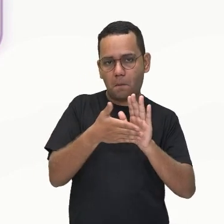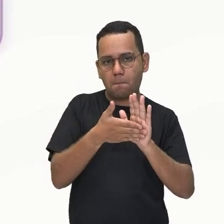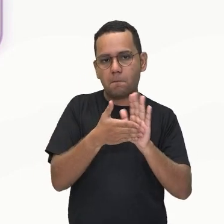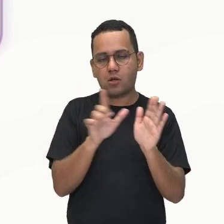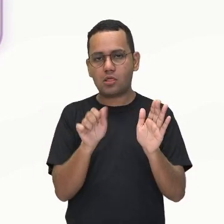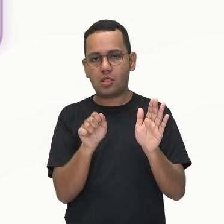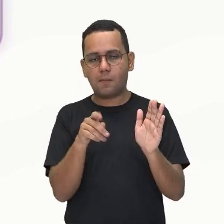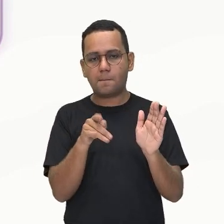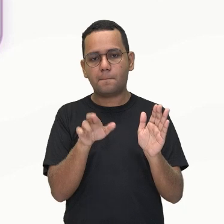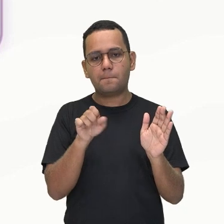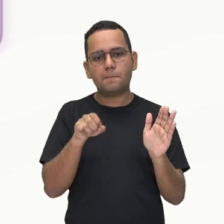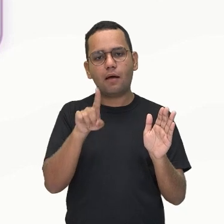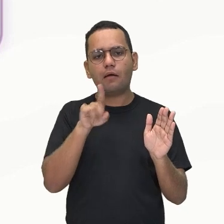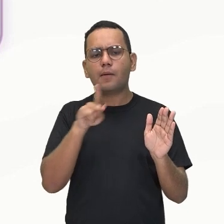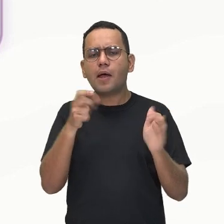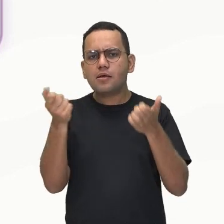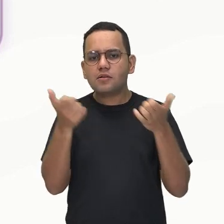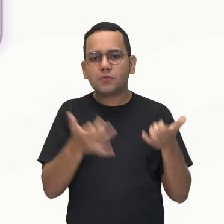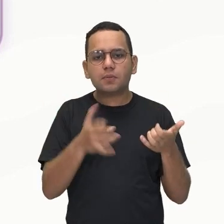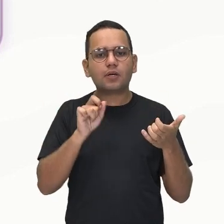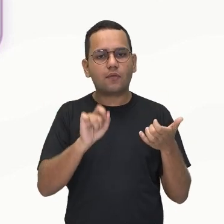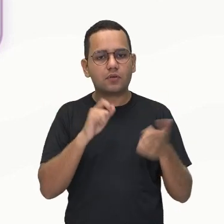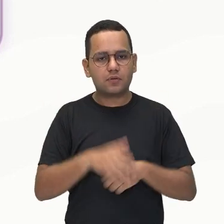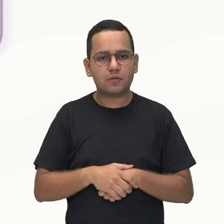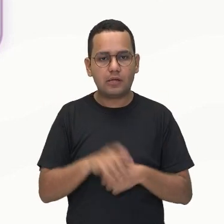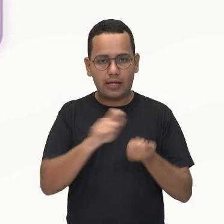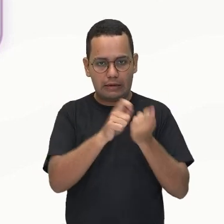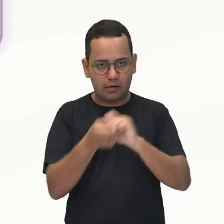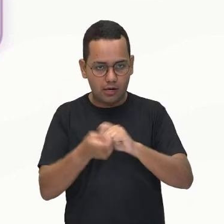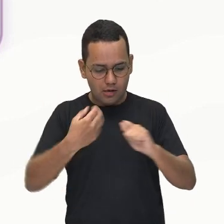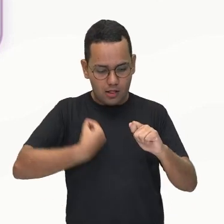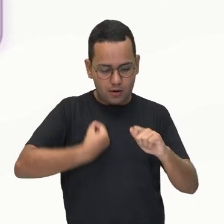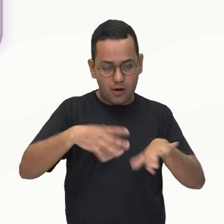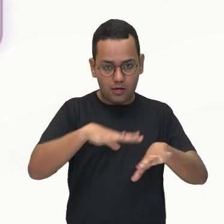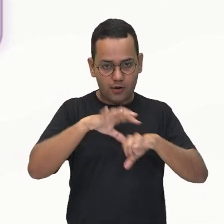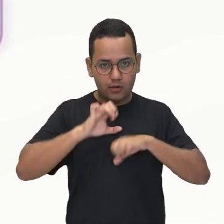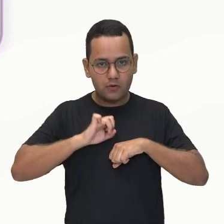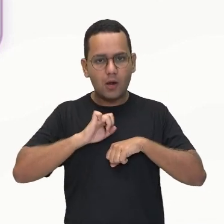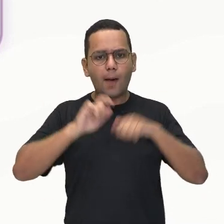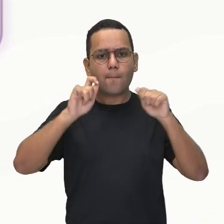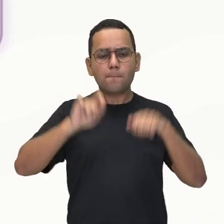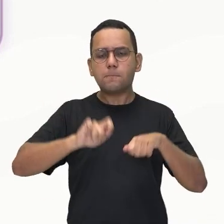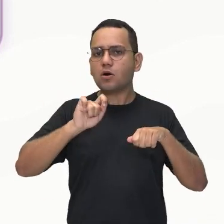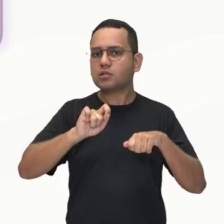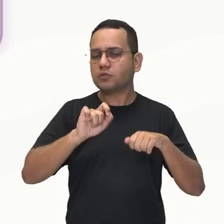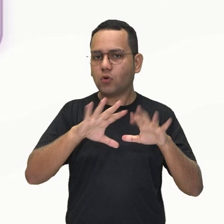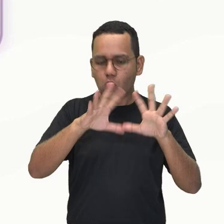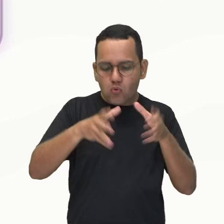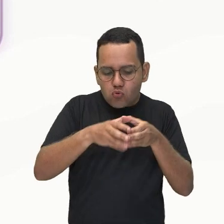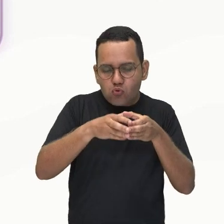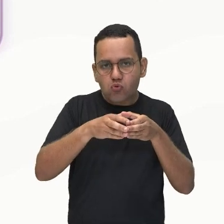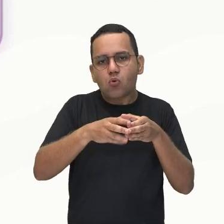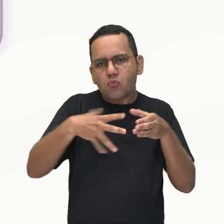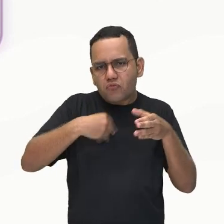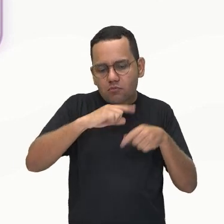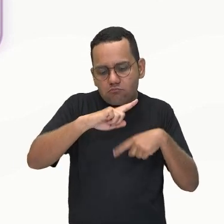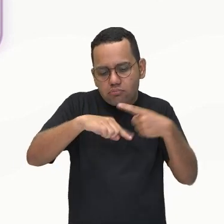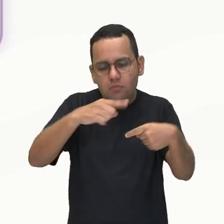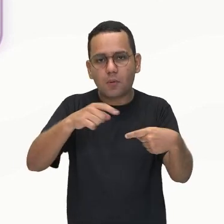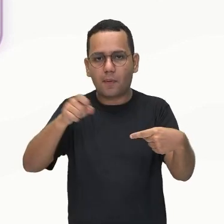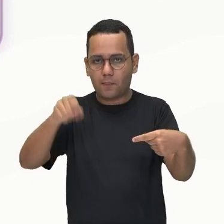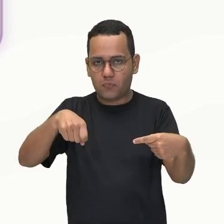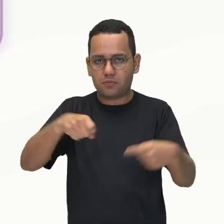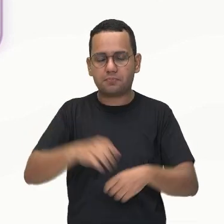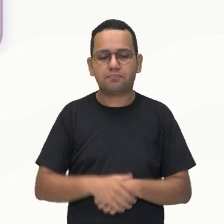defendia que as características adquiridas durante a vida de um organismo seriam transmitidas aos seus descendentes.